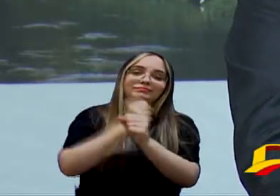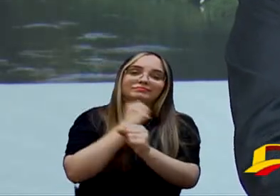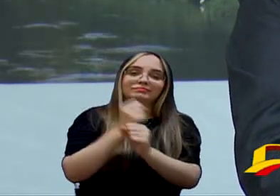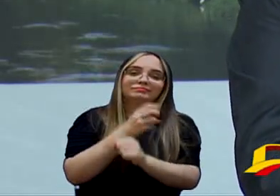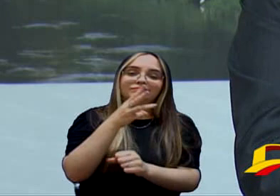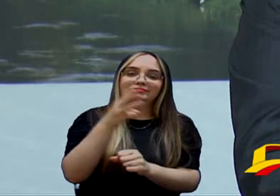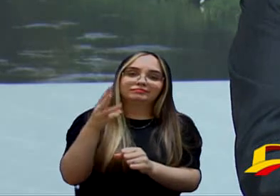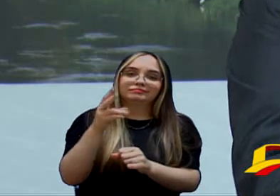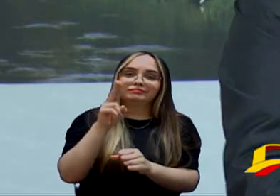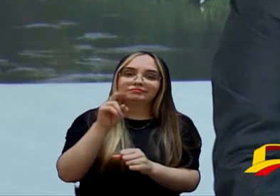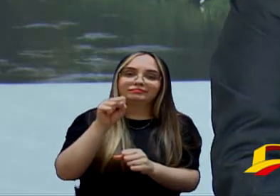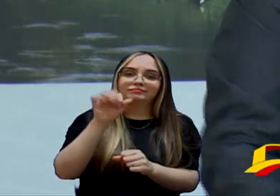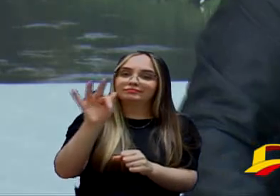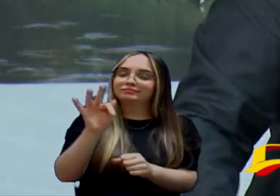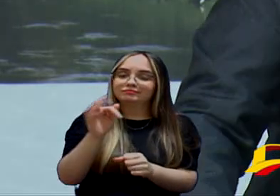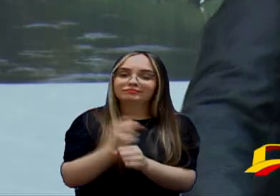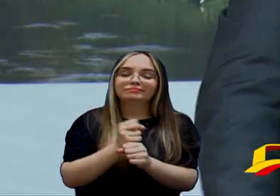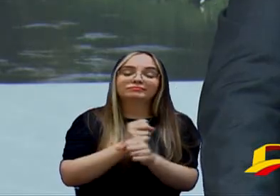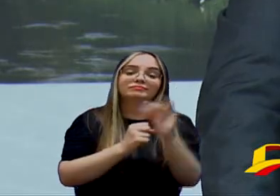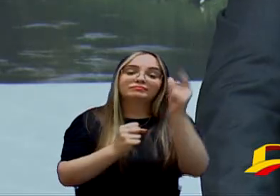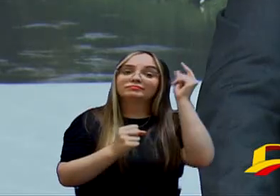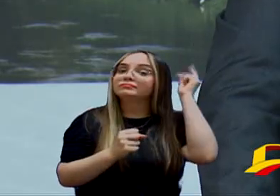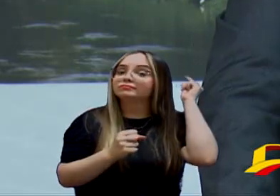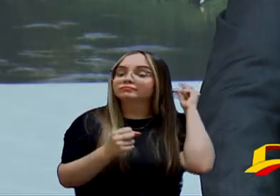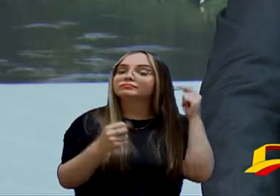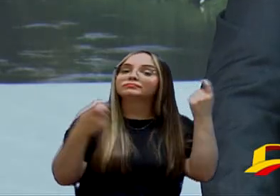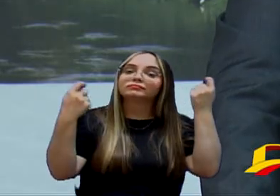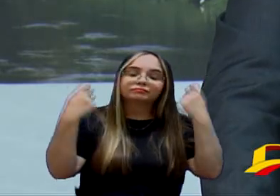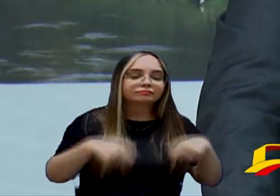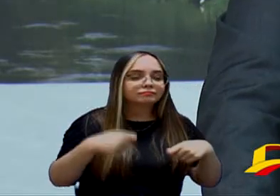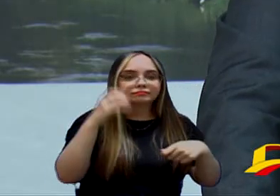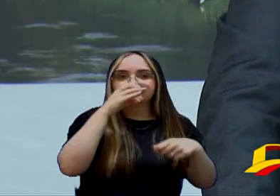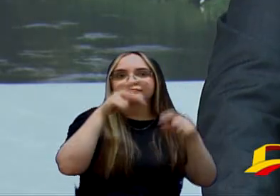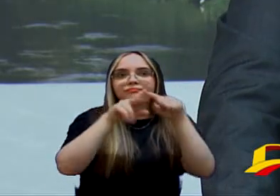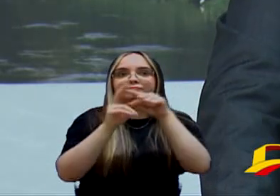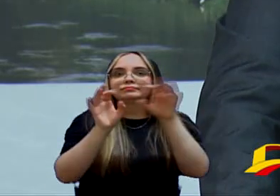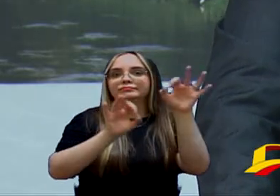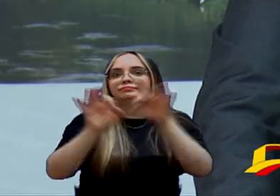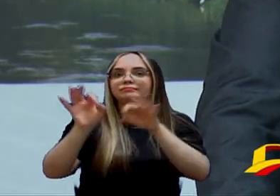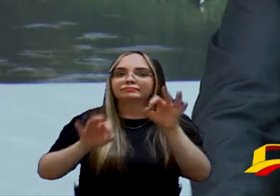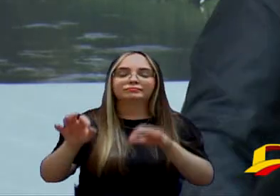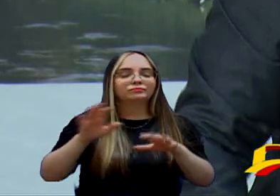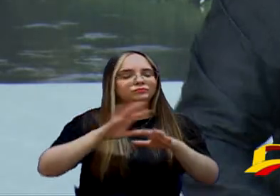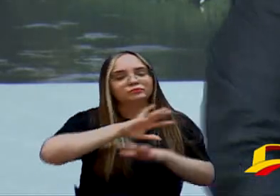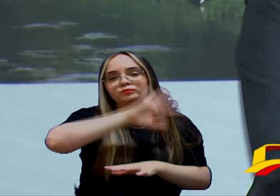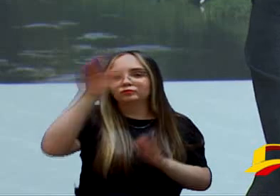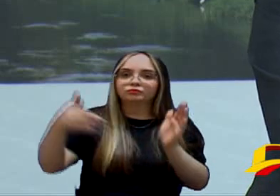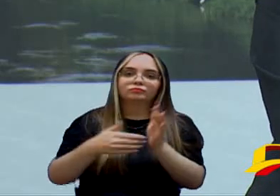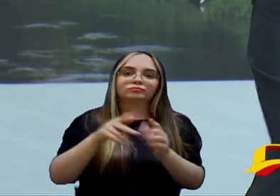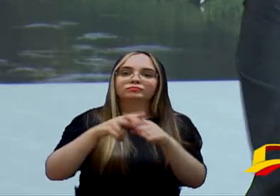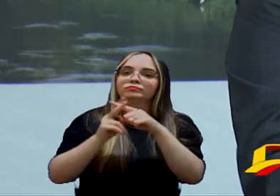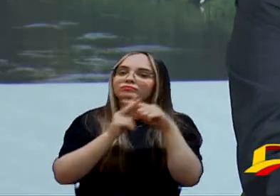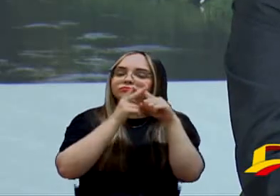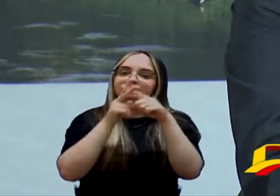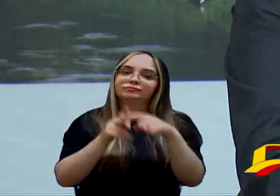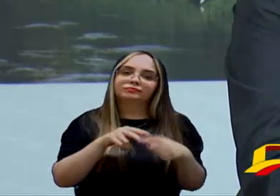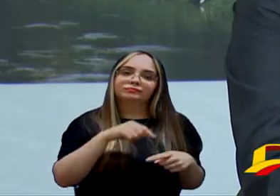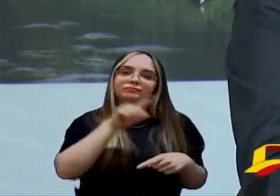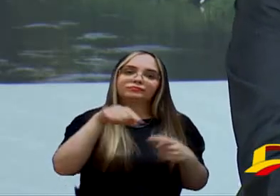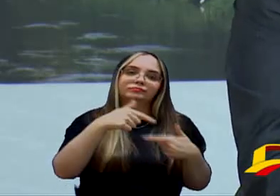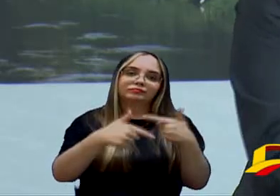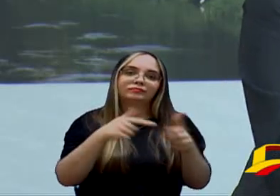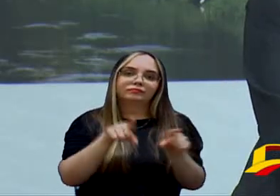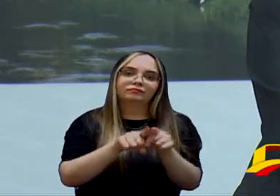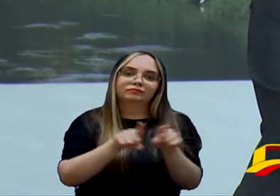UBS ou SF Sorocaba e ela necessita dessa dessa reforma geral e estamos também trabalhando ali